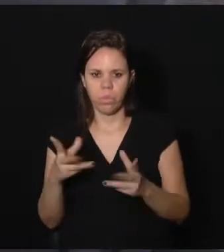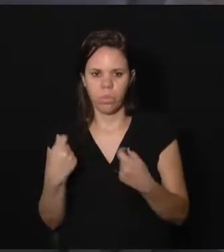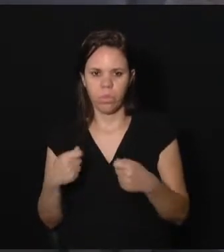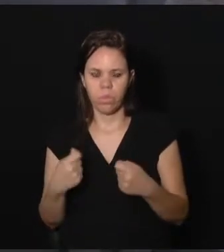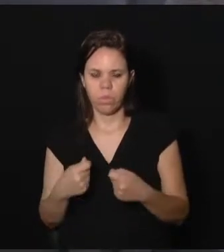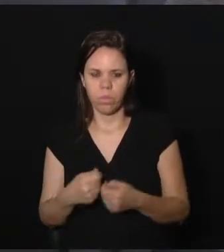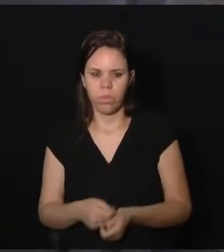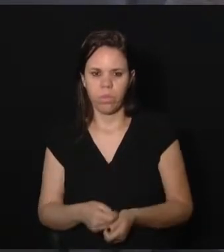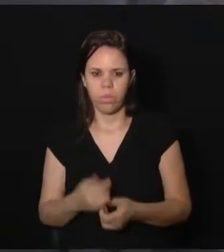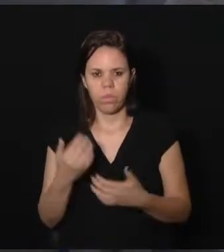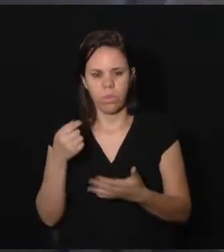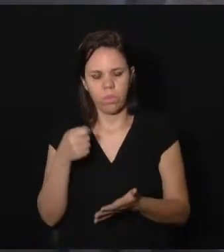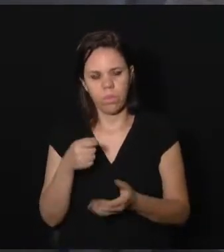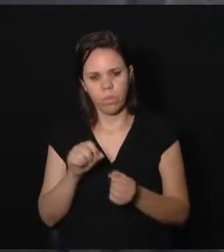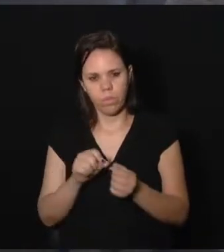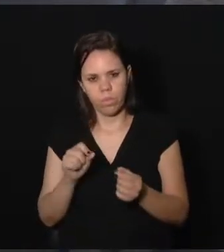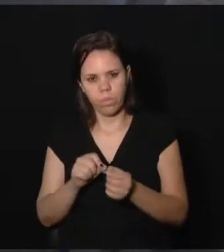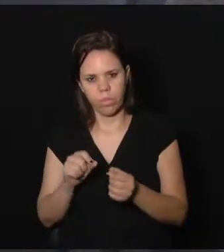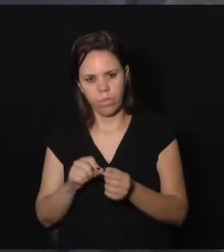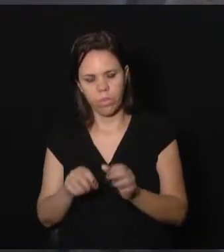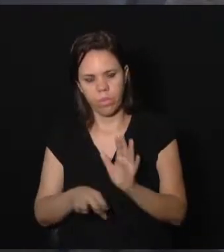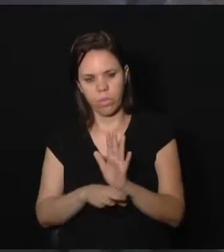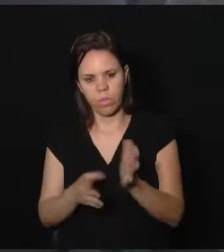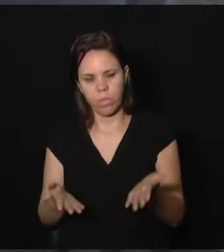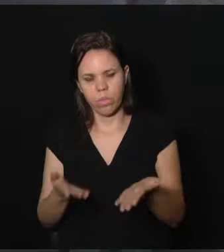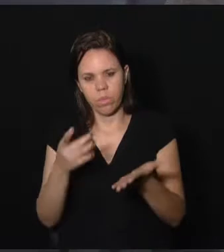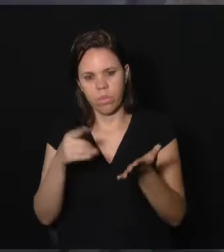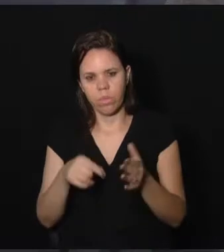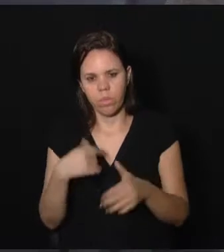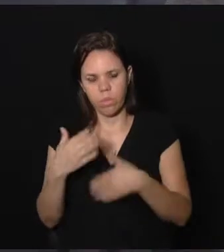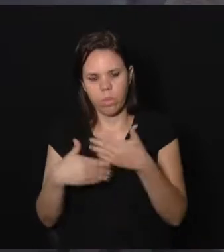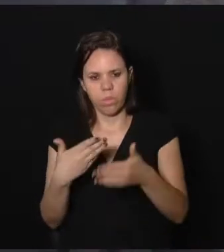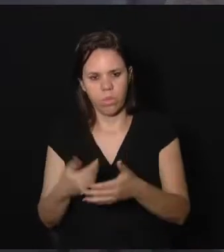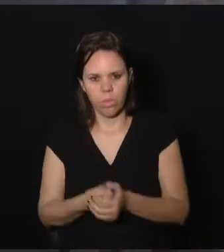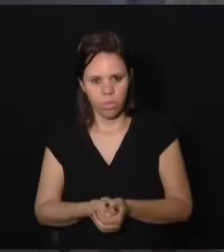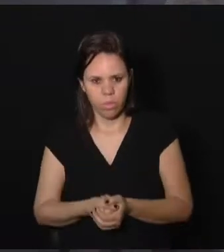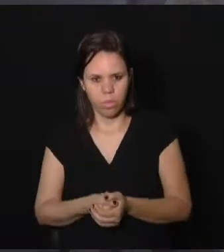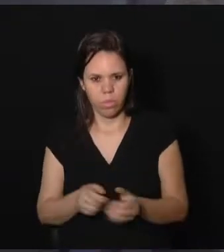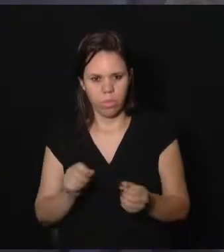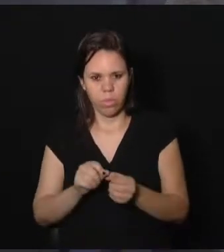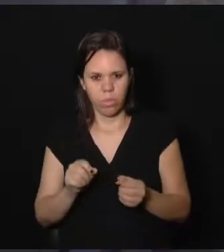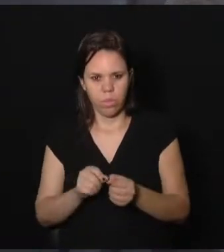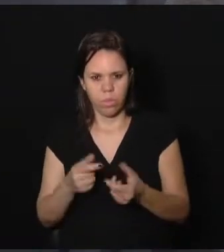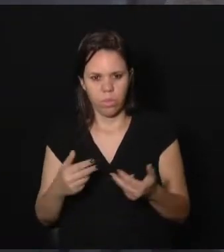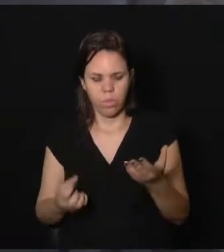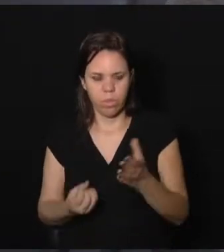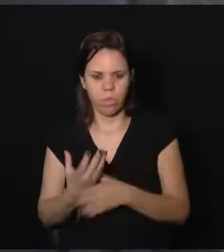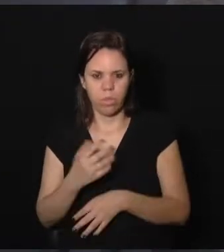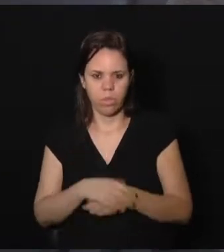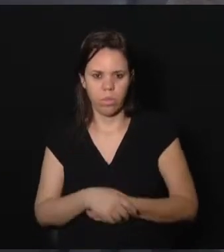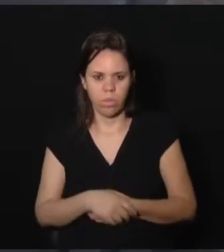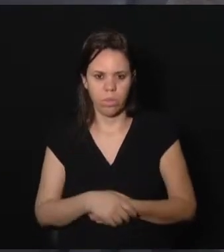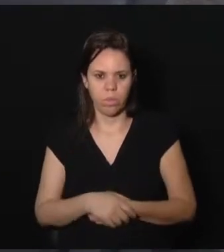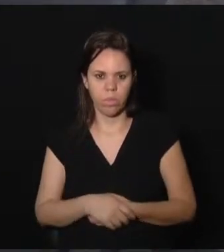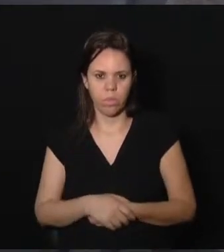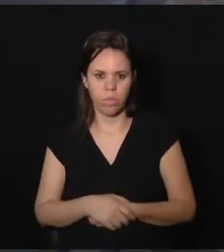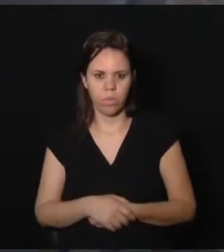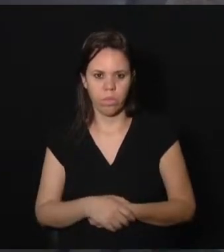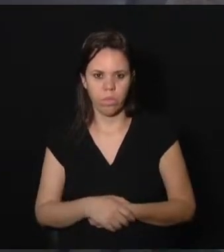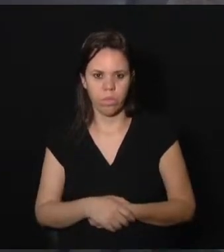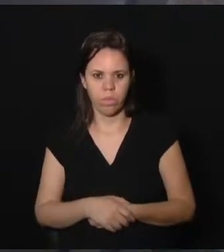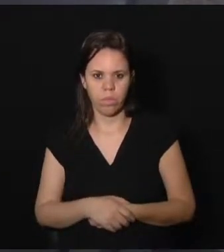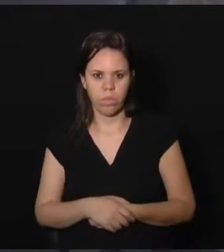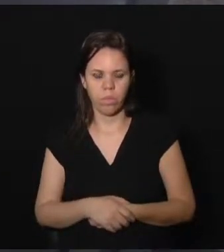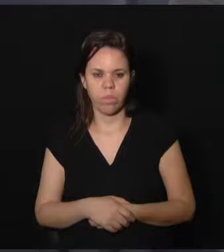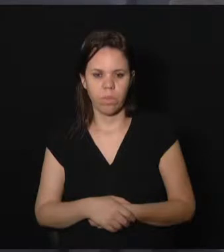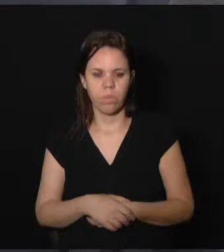precisar. Nós temos obrigação disso, em ajudar nesse processo de fazer as coisas acontecer. A Câmara